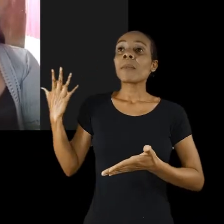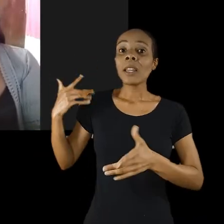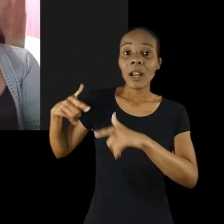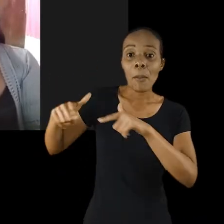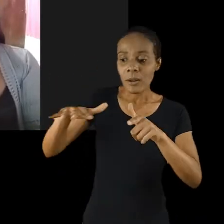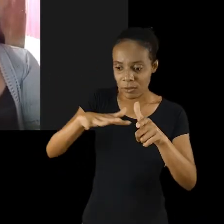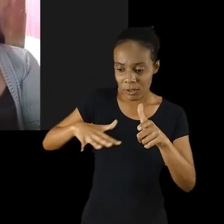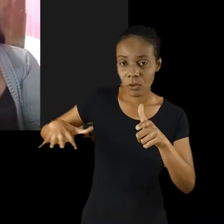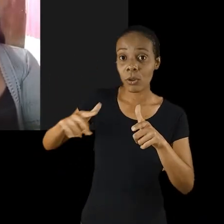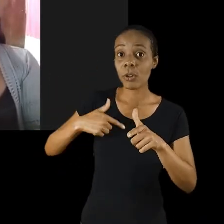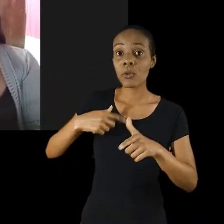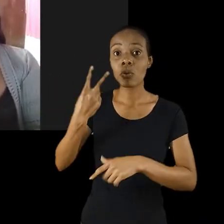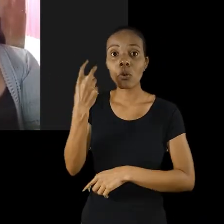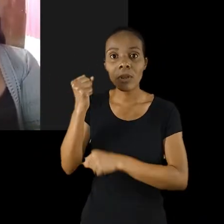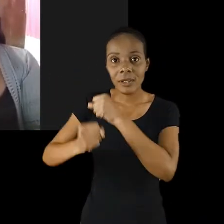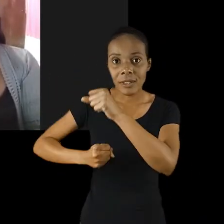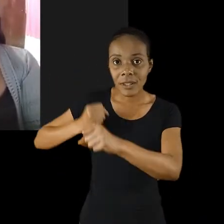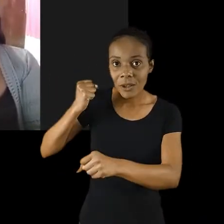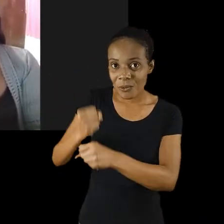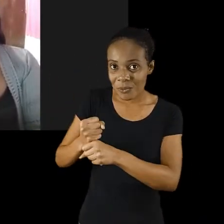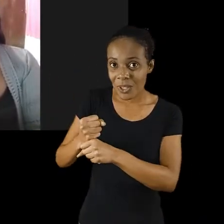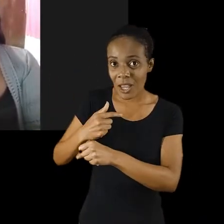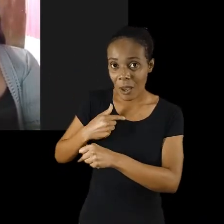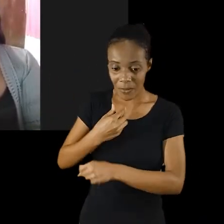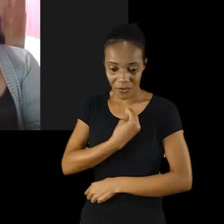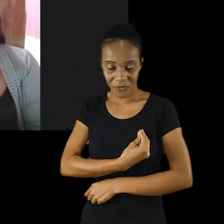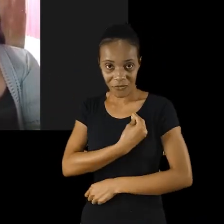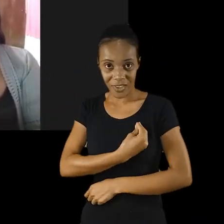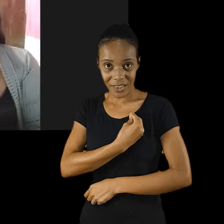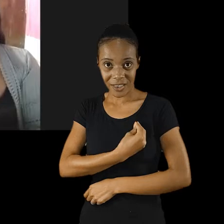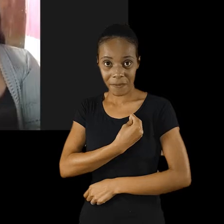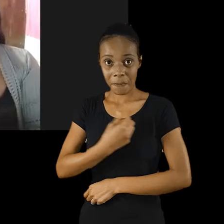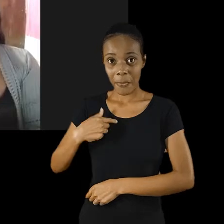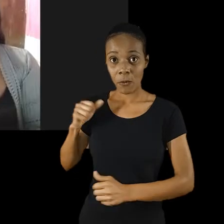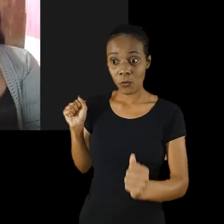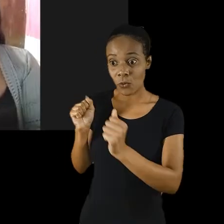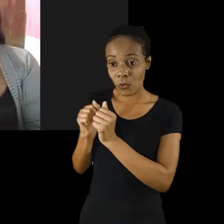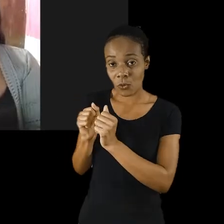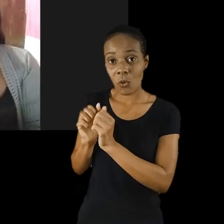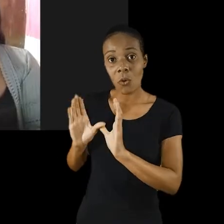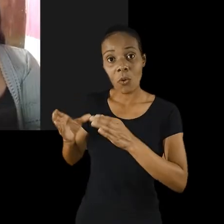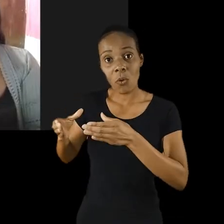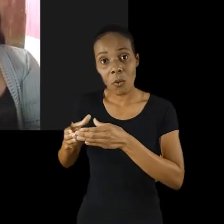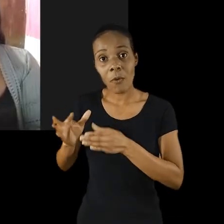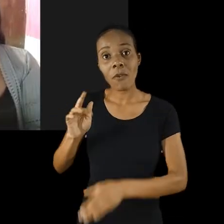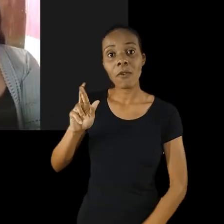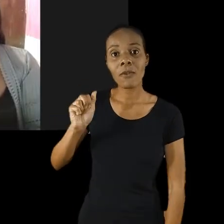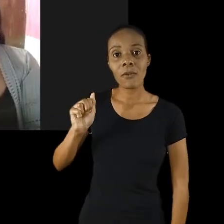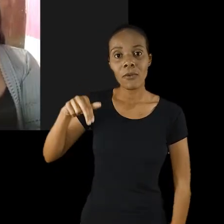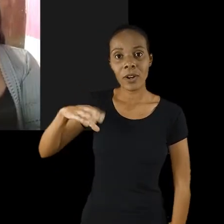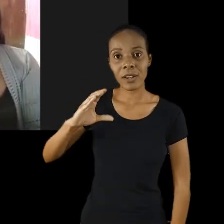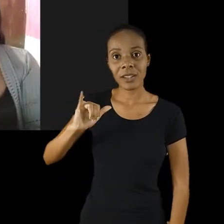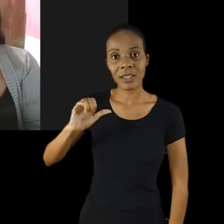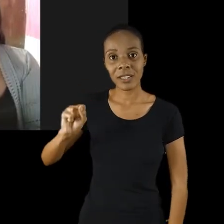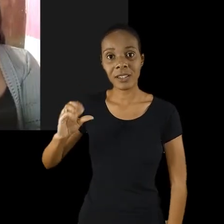eu dediquei minha vida 2 anos a uma fraternidade franciscana. E foi o meu primeiro contato com corpos trans. Foi na rua,